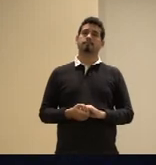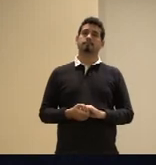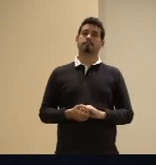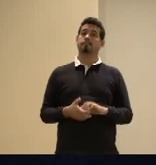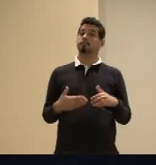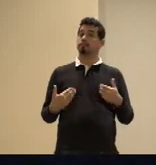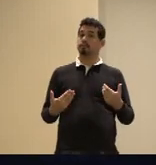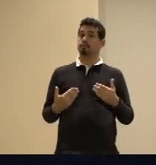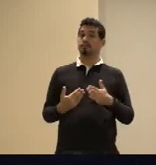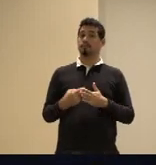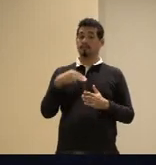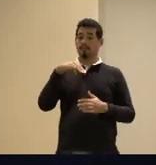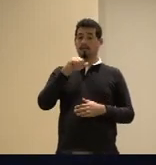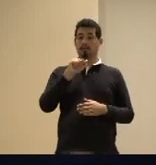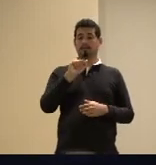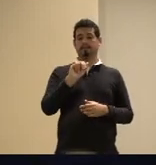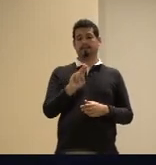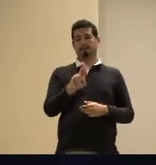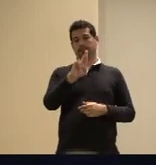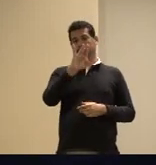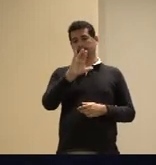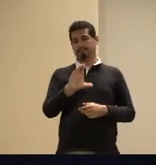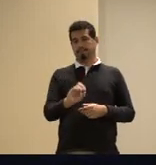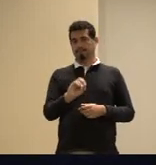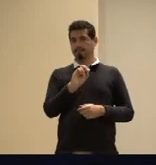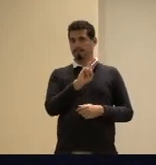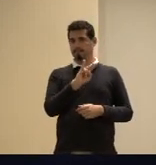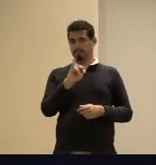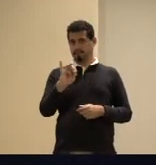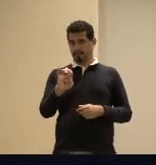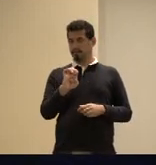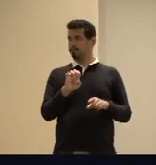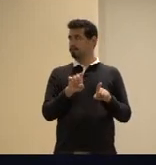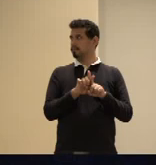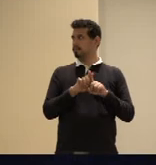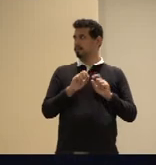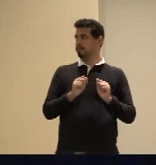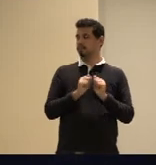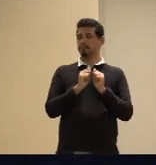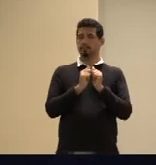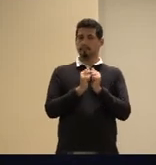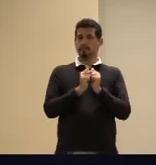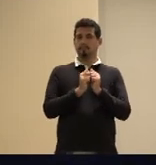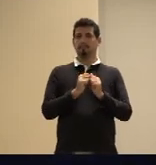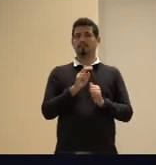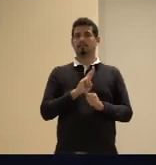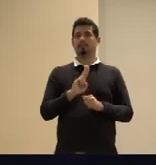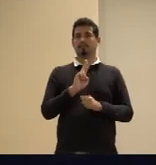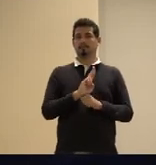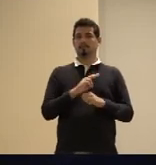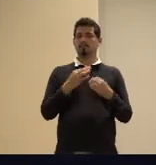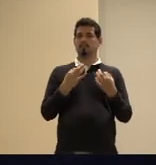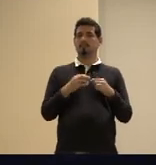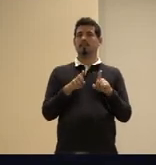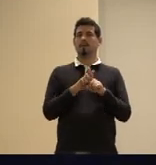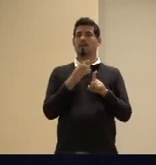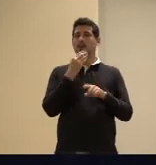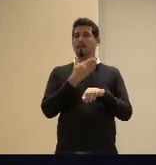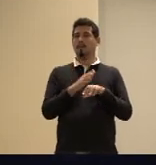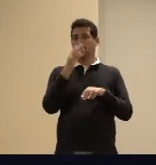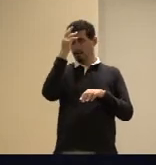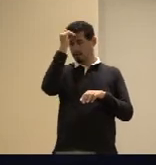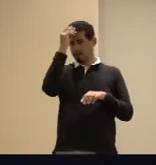Bom, eu sou Mauro Ferrandim, juiz corregedor núcleo 5 da Corregedoria do Tribunal de Justiça de Santa Catarina, homem branco,